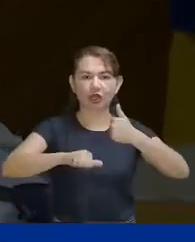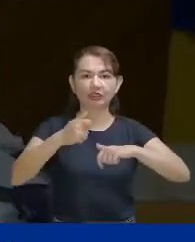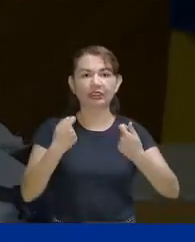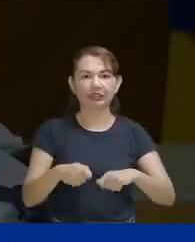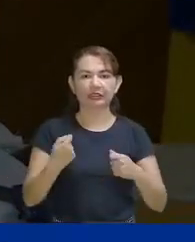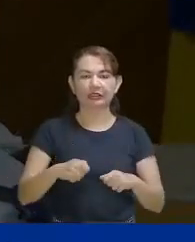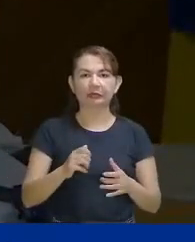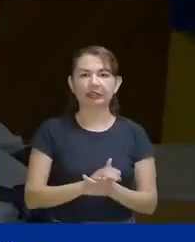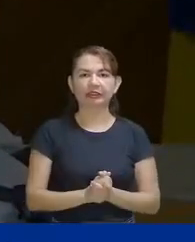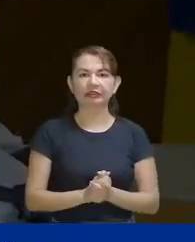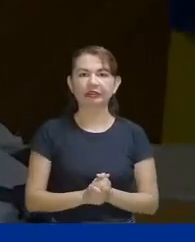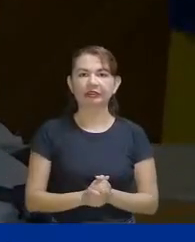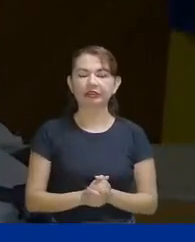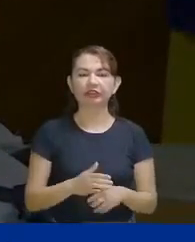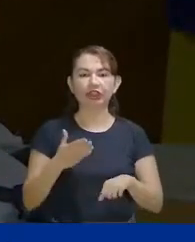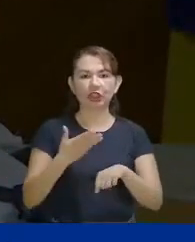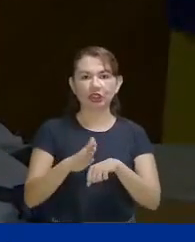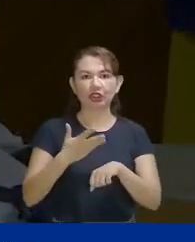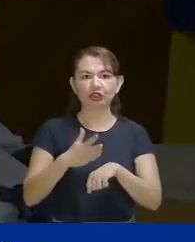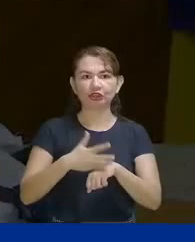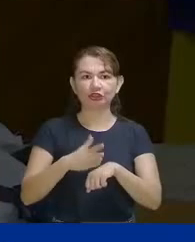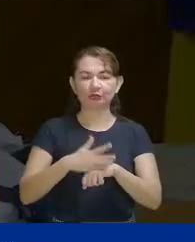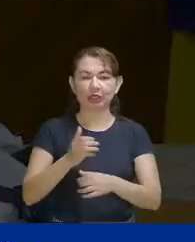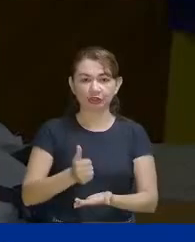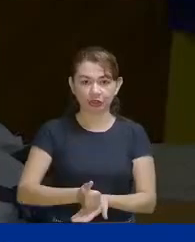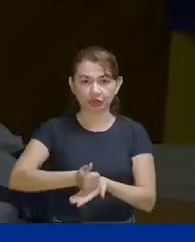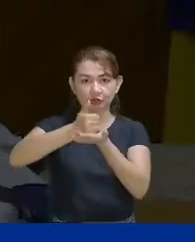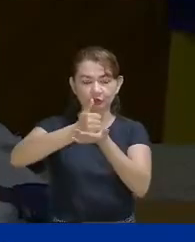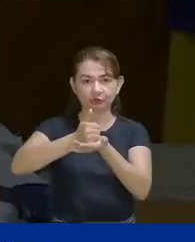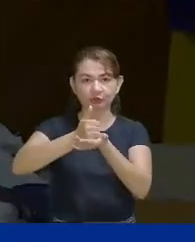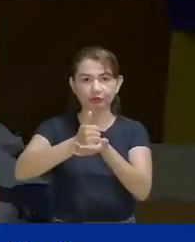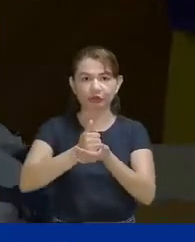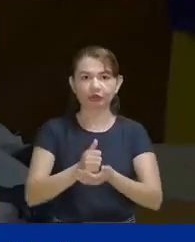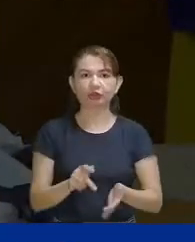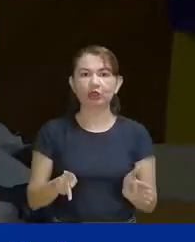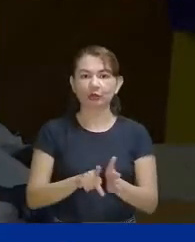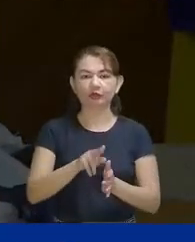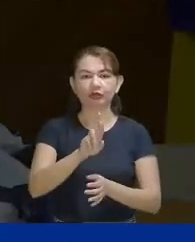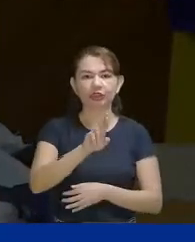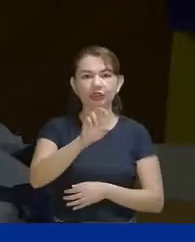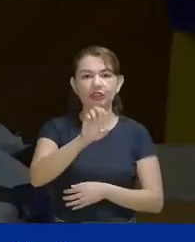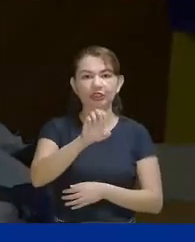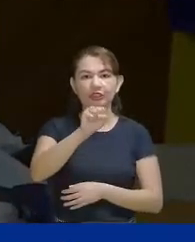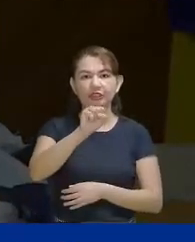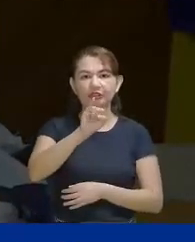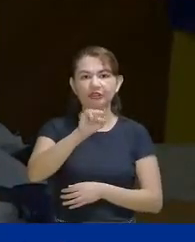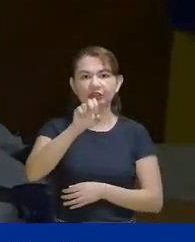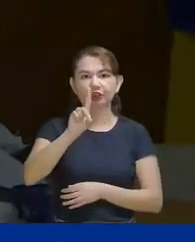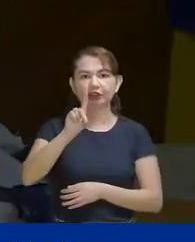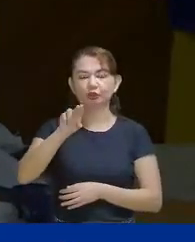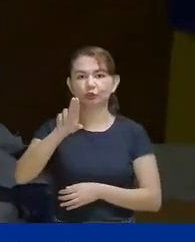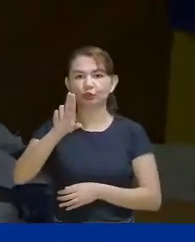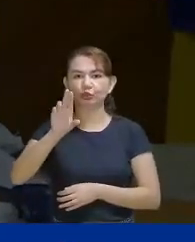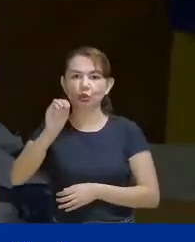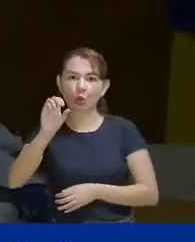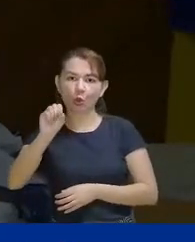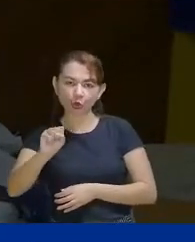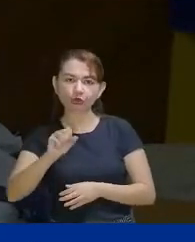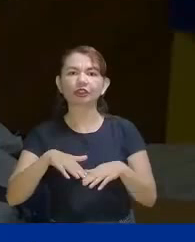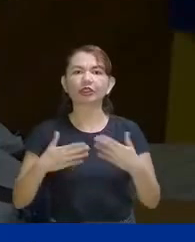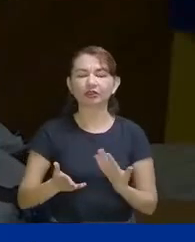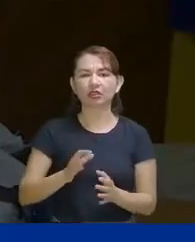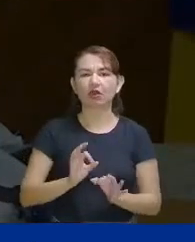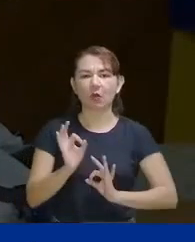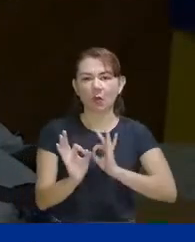de implementação de práticas sustentáveis de gestão de resíduos no âmbito deste Tribunal. Ações estas alinhadas